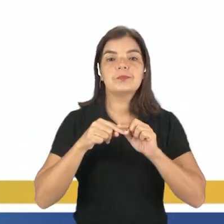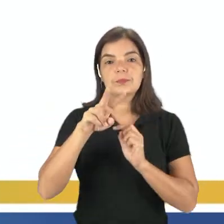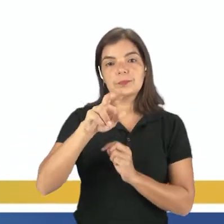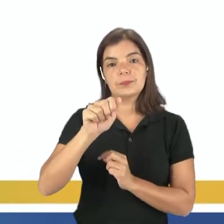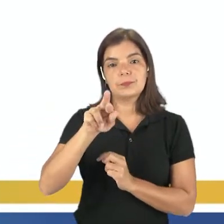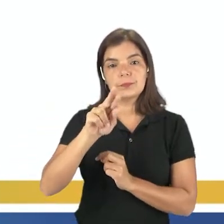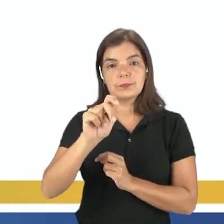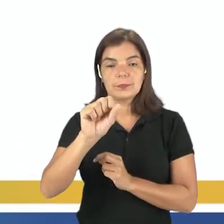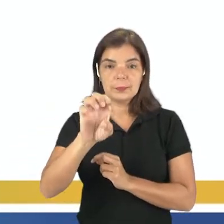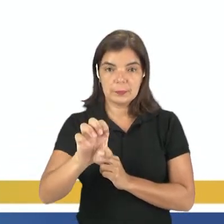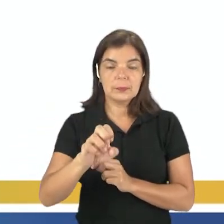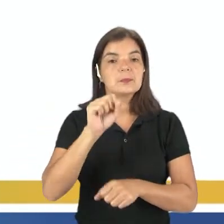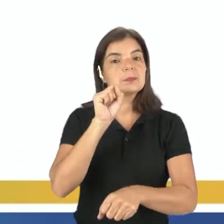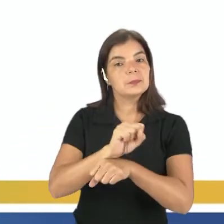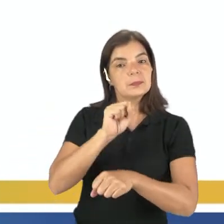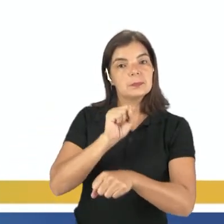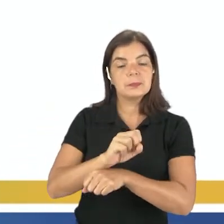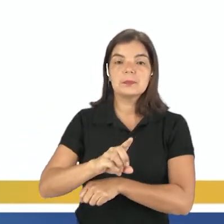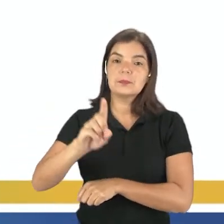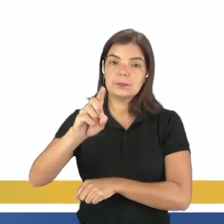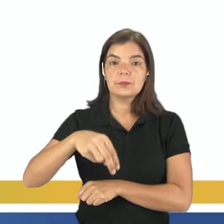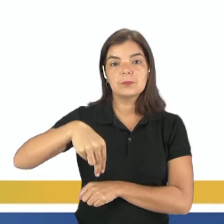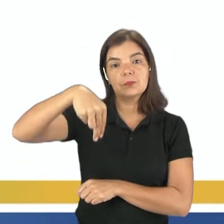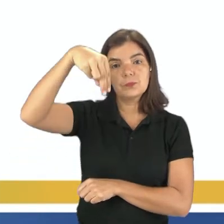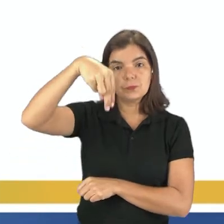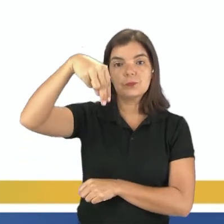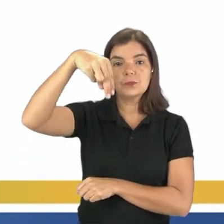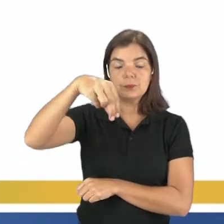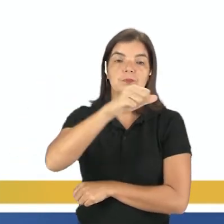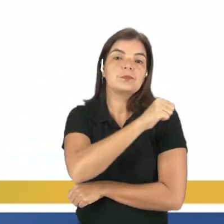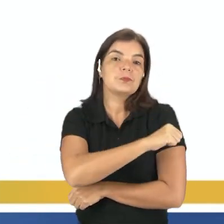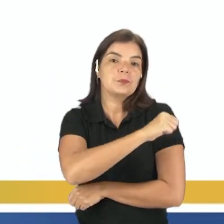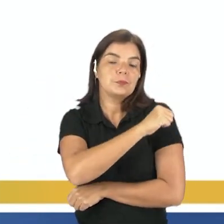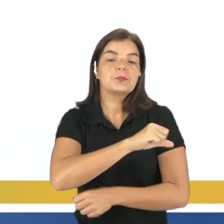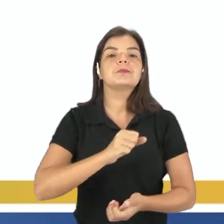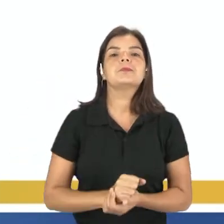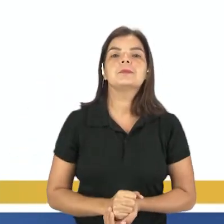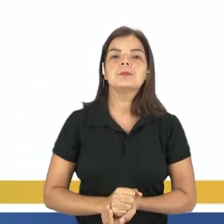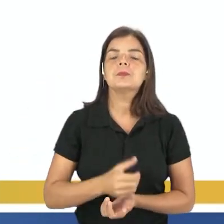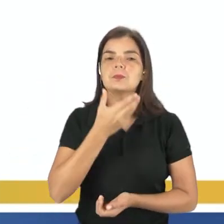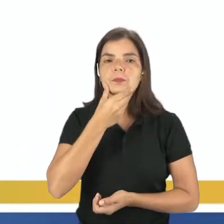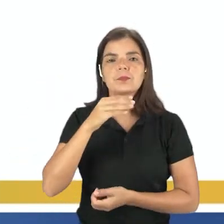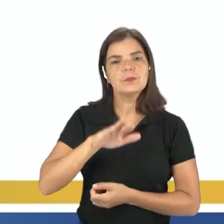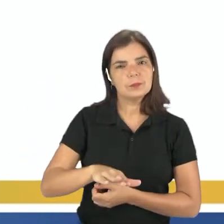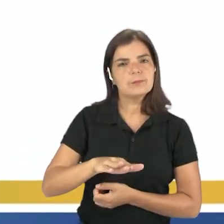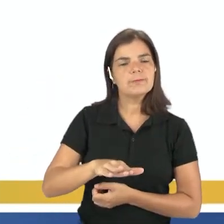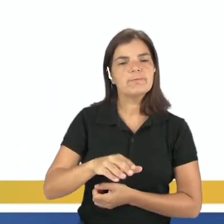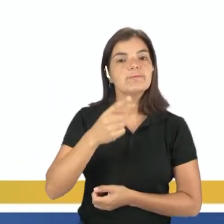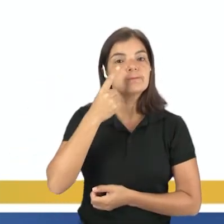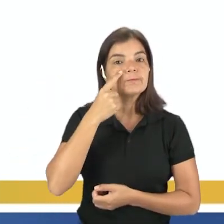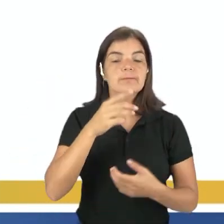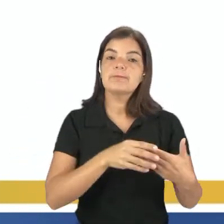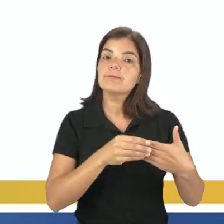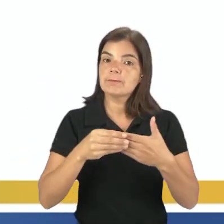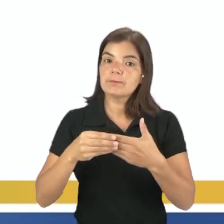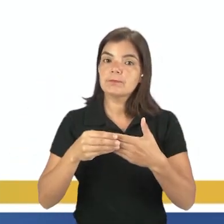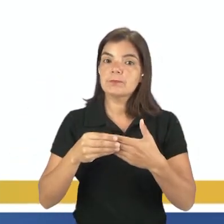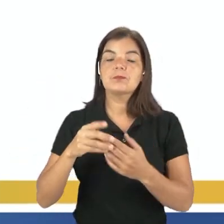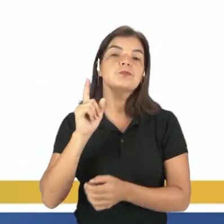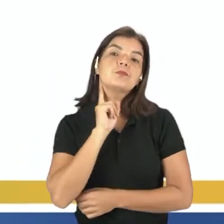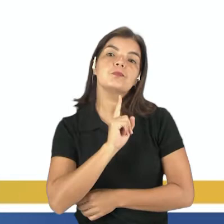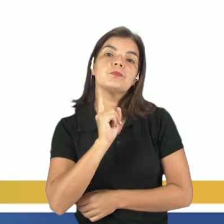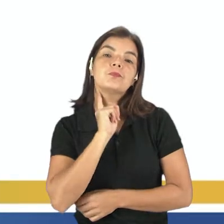na cidade Parada de Deus, no norte do estado do Rio de Janeiro. O menino é levado para ser reserva no